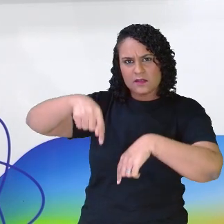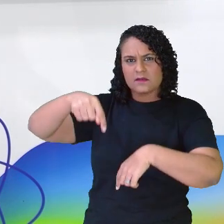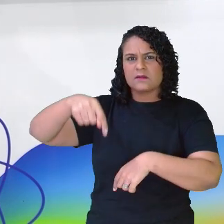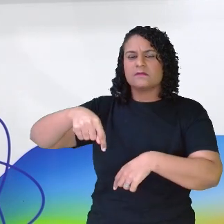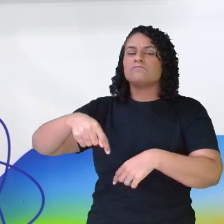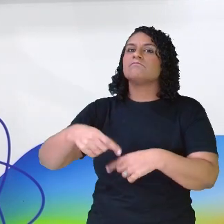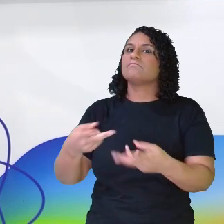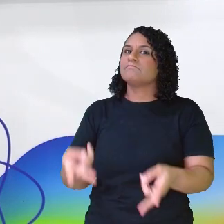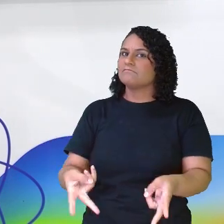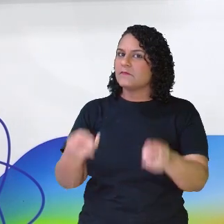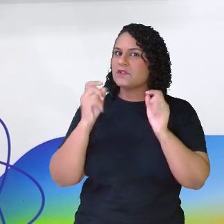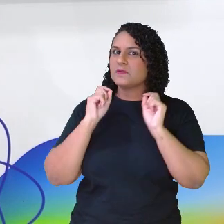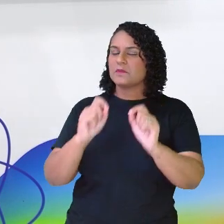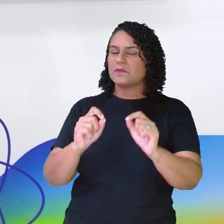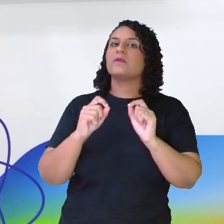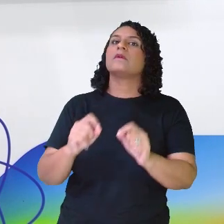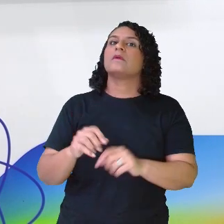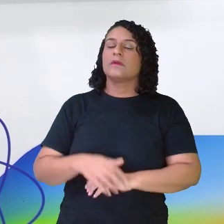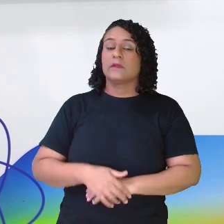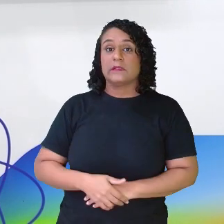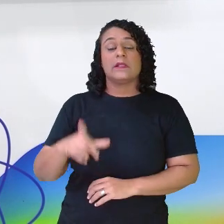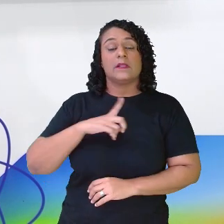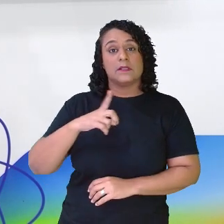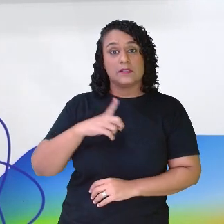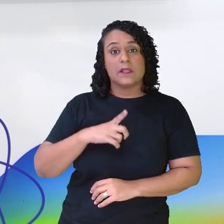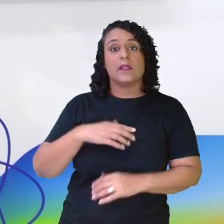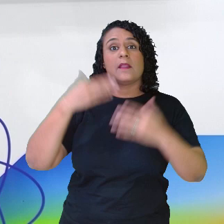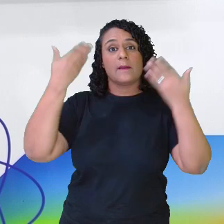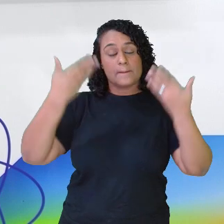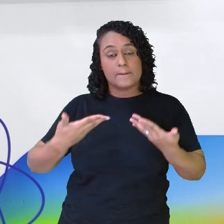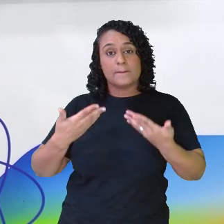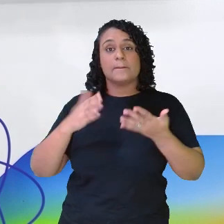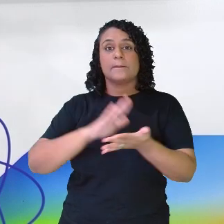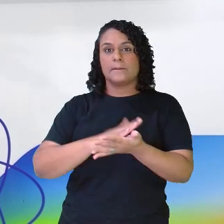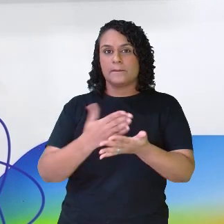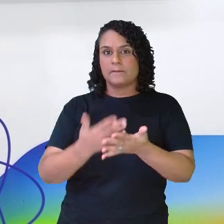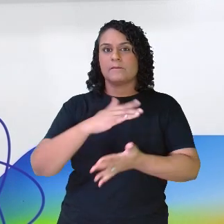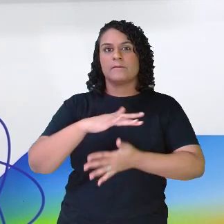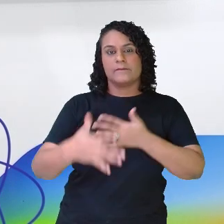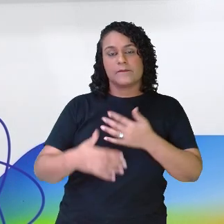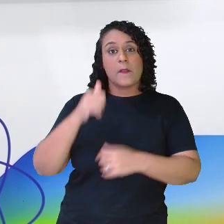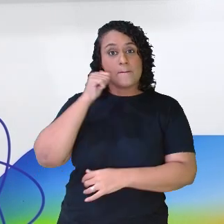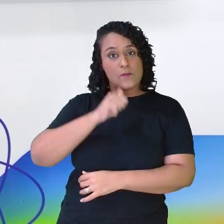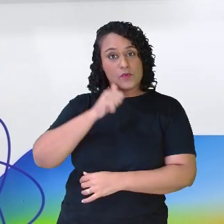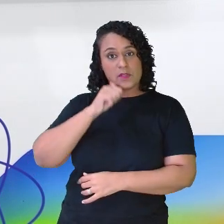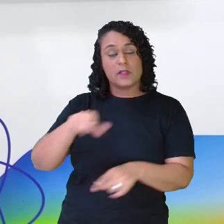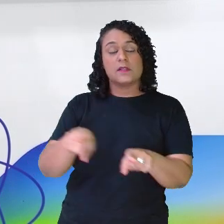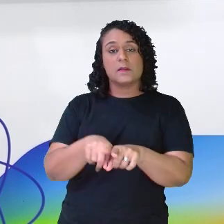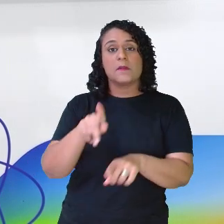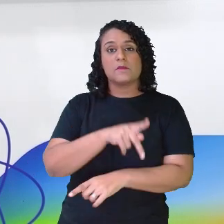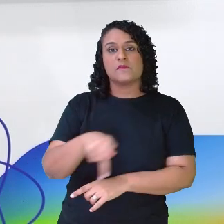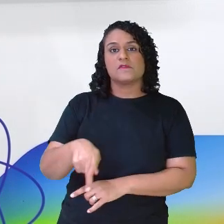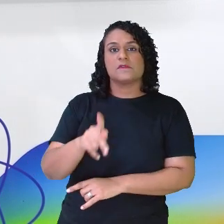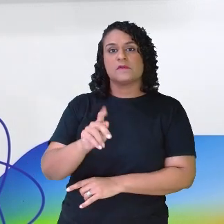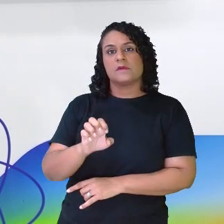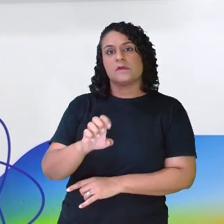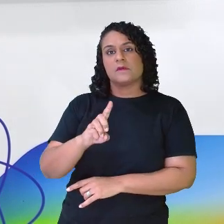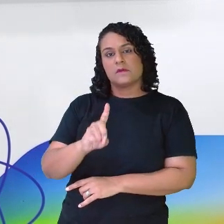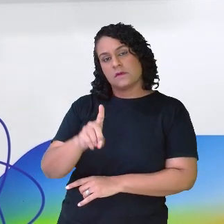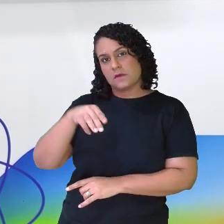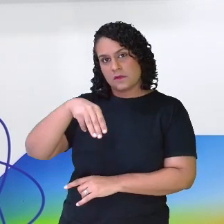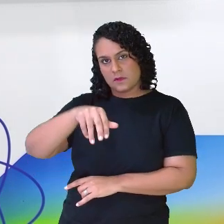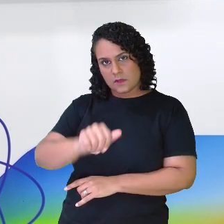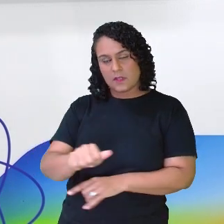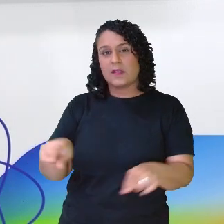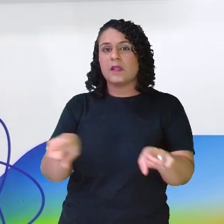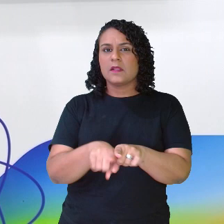já consigo visualizar aqui a intérprete de Libras, eu vejo a Kedma, vejo lá na produção Vanessa, que está ali